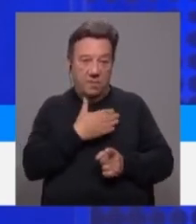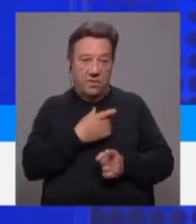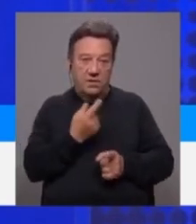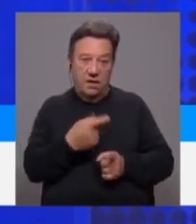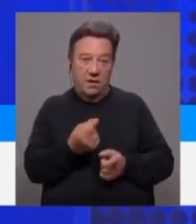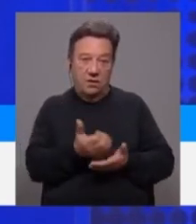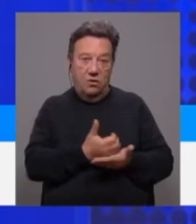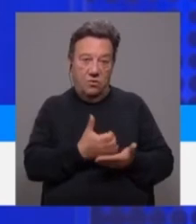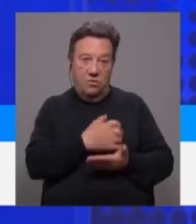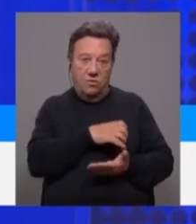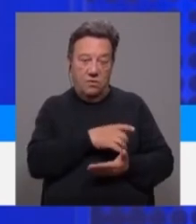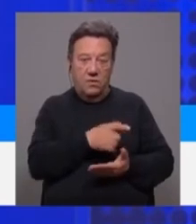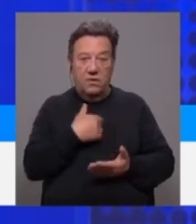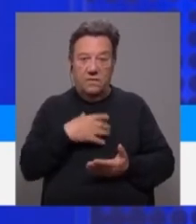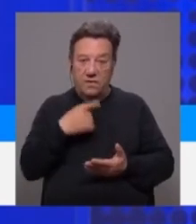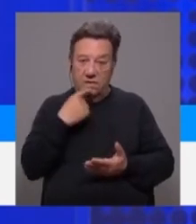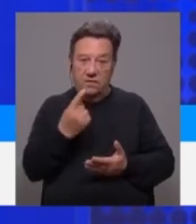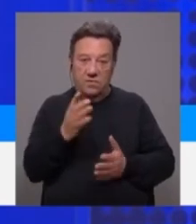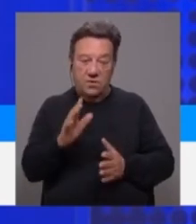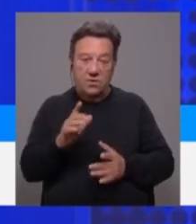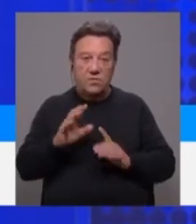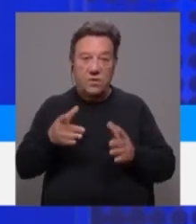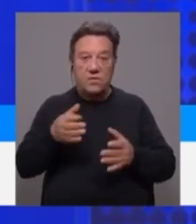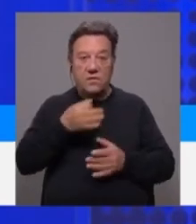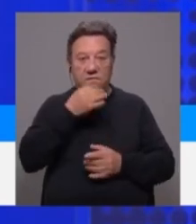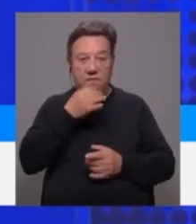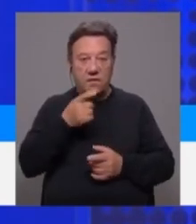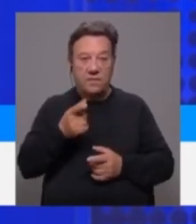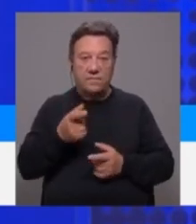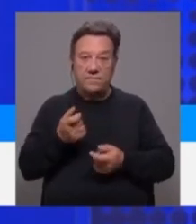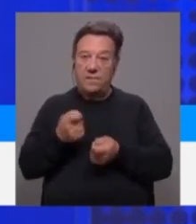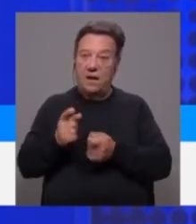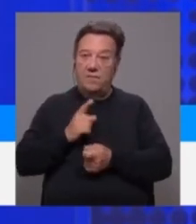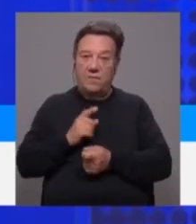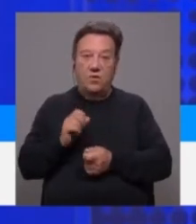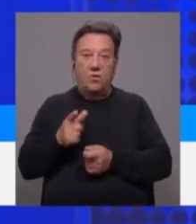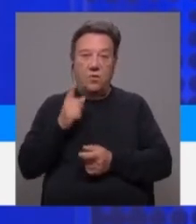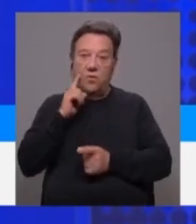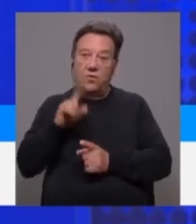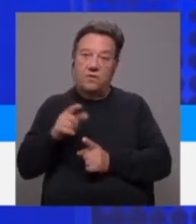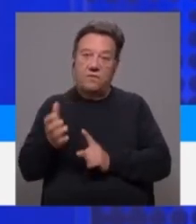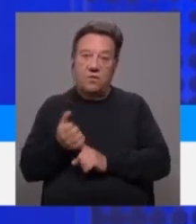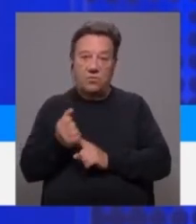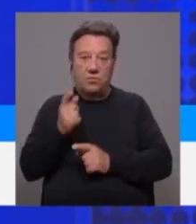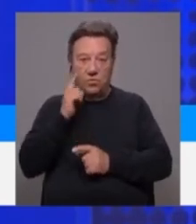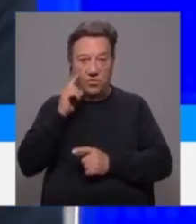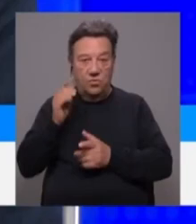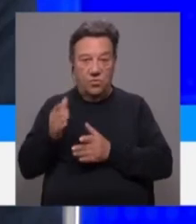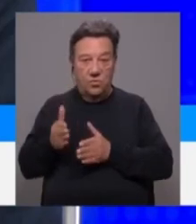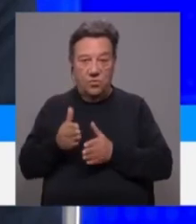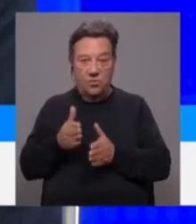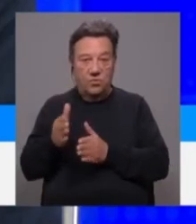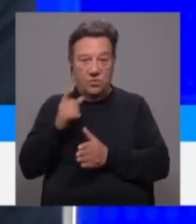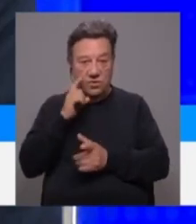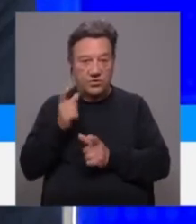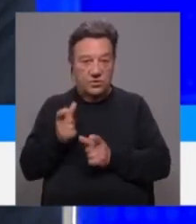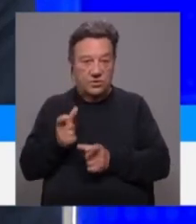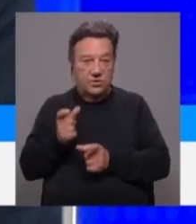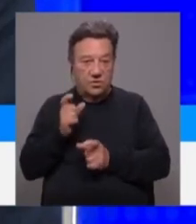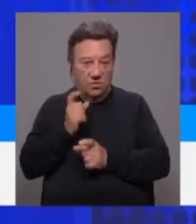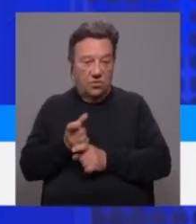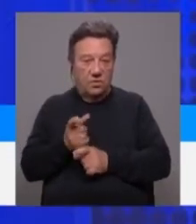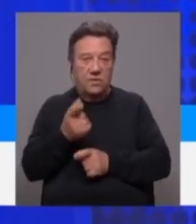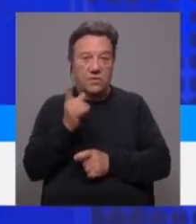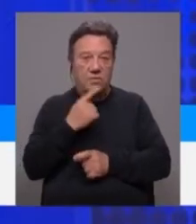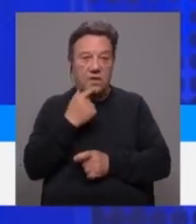falar de empresas lucrativas Queria só dizer uma coisa quando se fala das privatizações a de recuperação do controle estratégico alguma coisa que não se diz